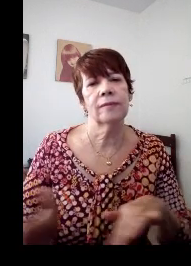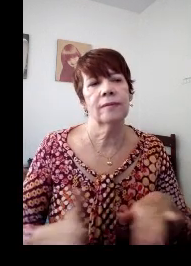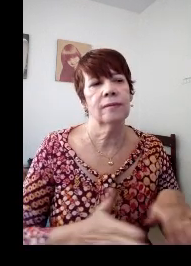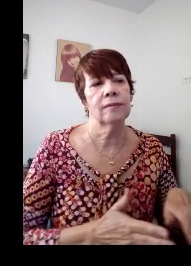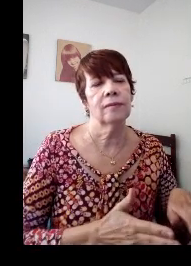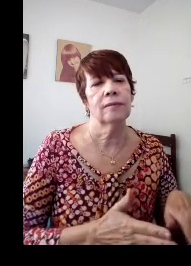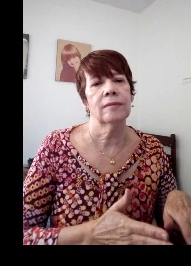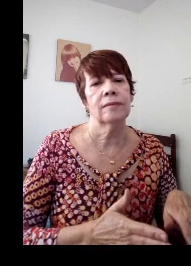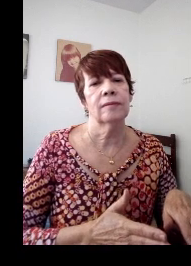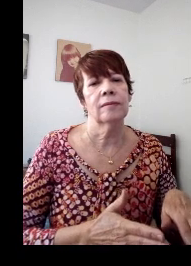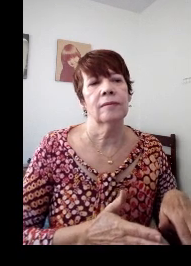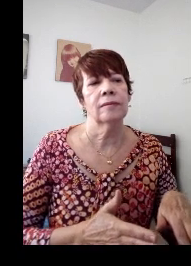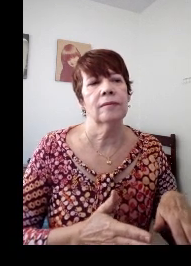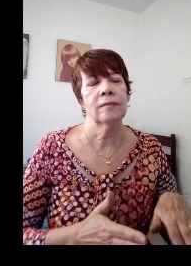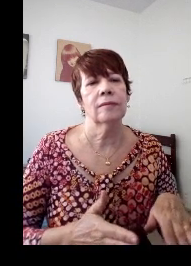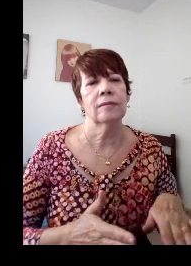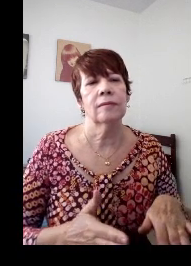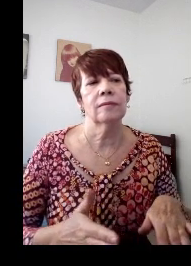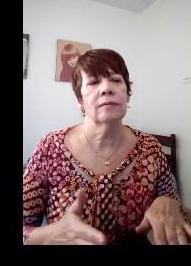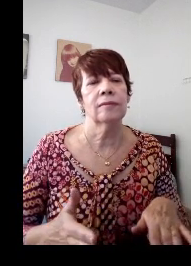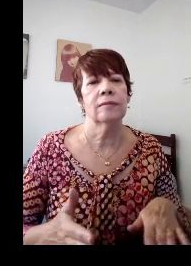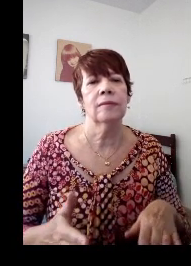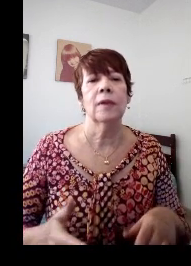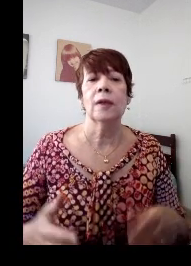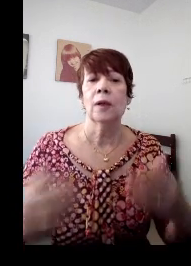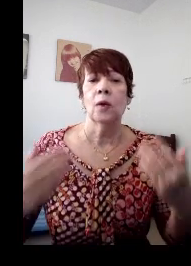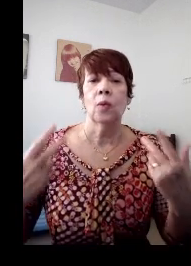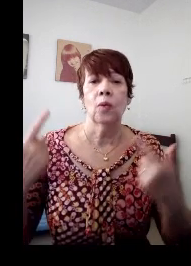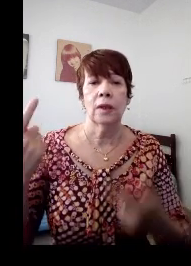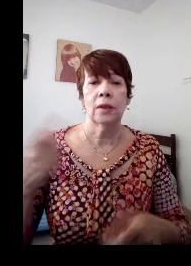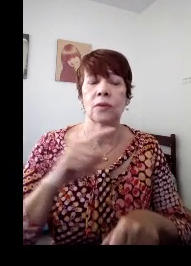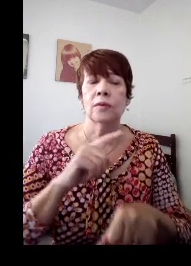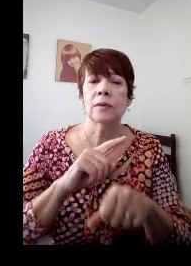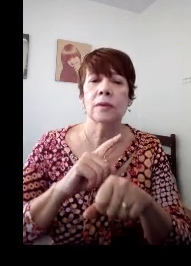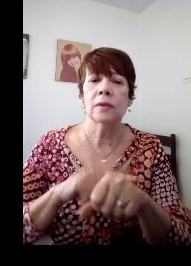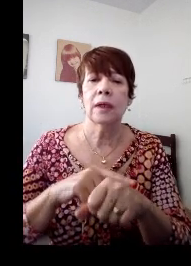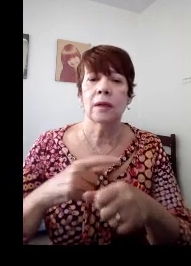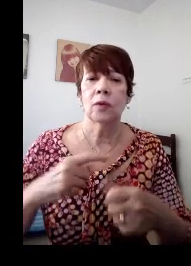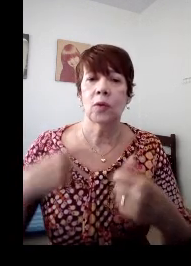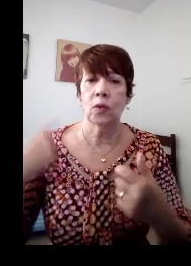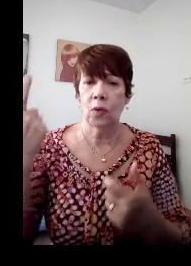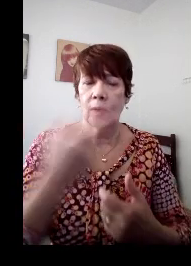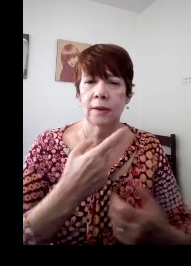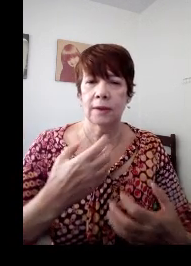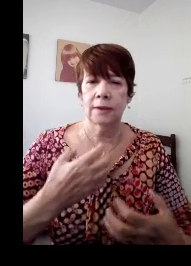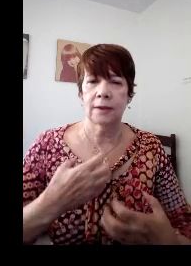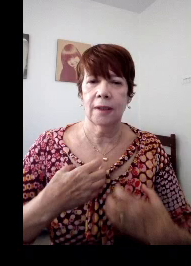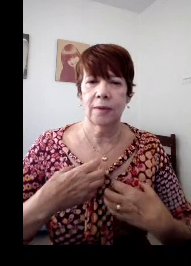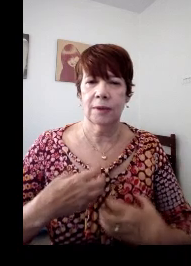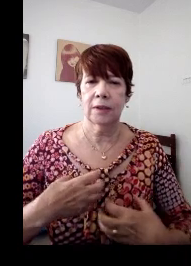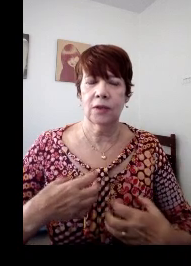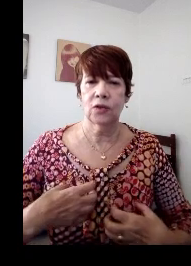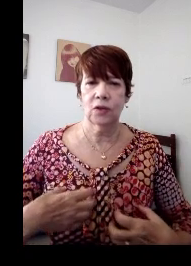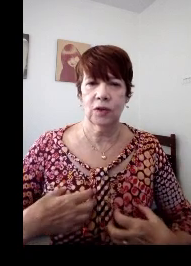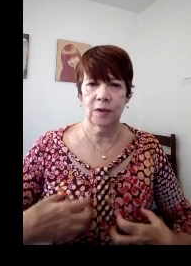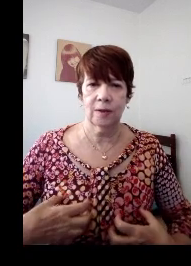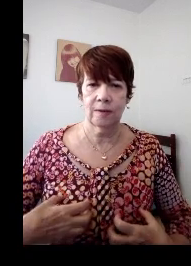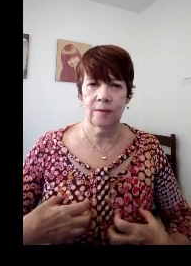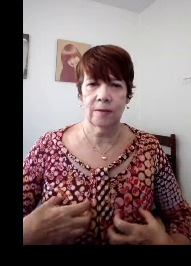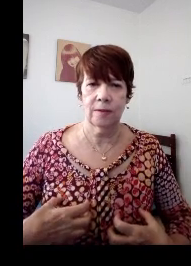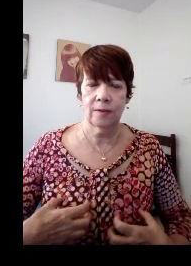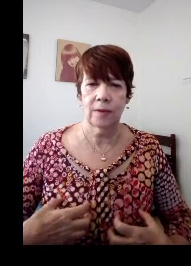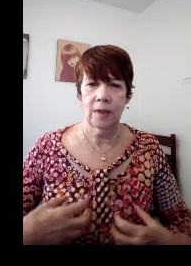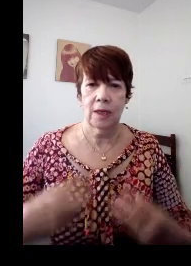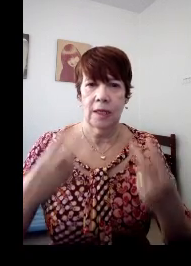porque isso me traz um desconforto. Eu não me sinto confortável A gente